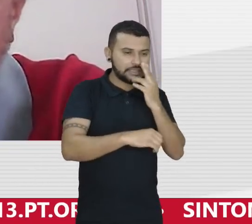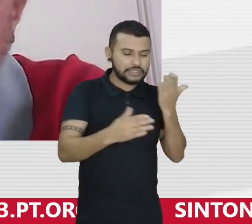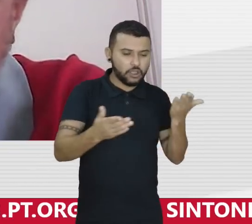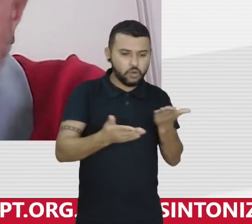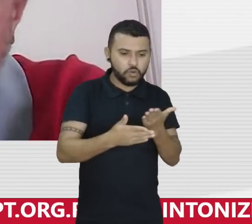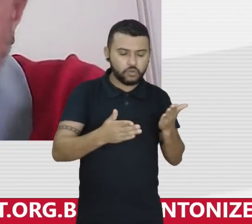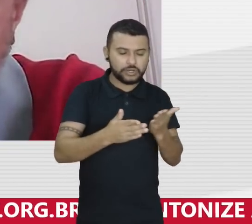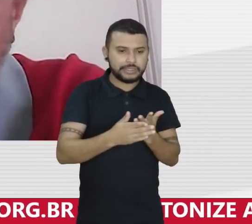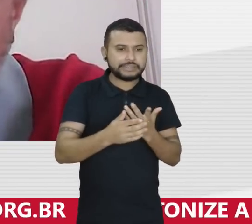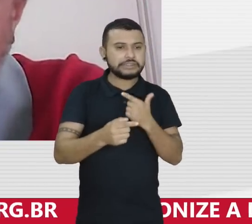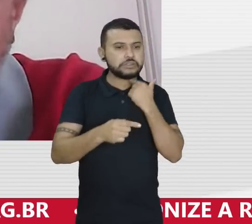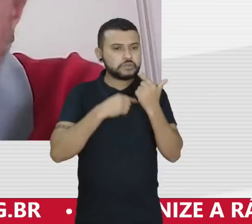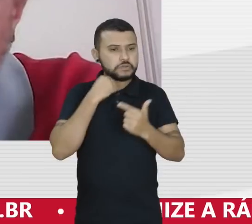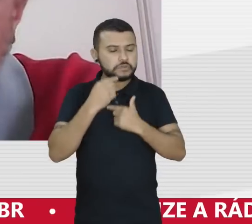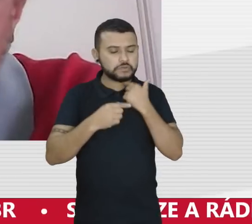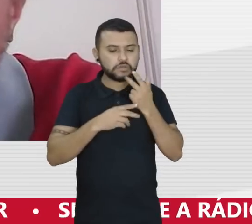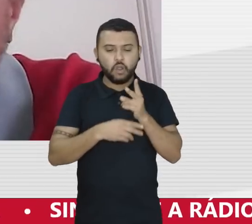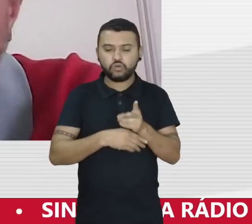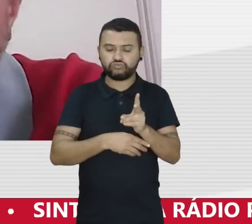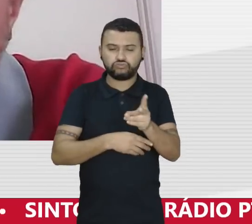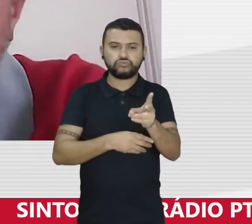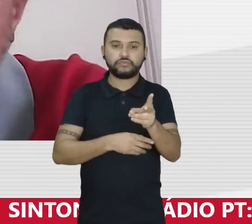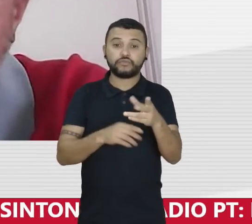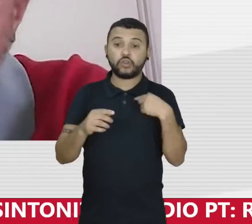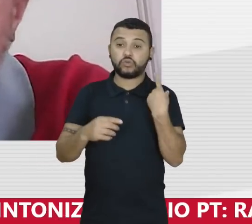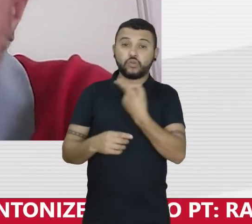esse questionamento, né? Nós não